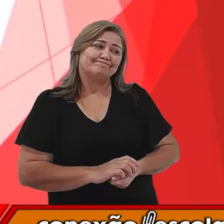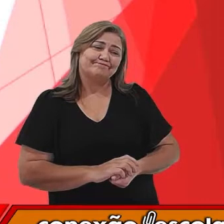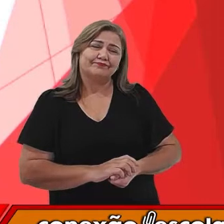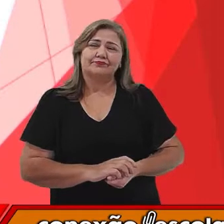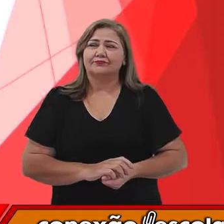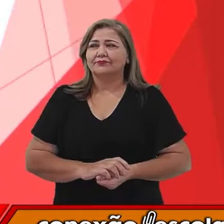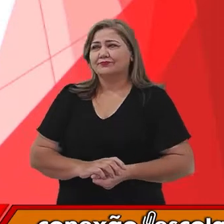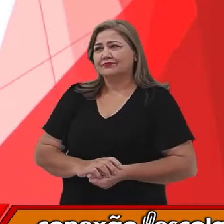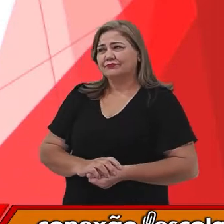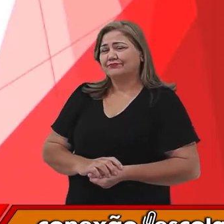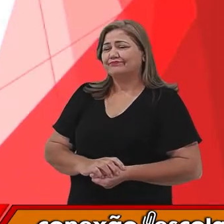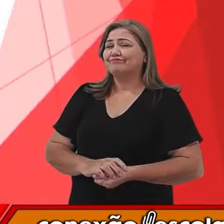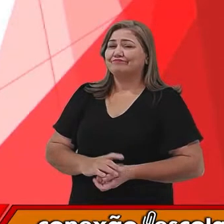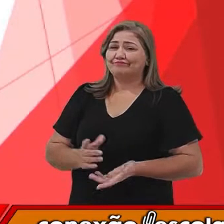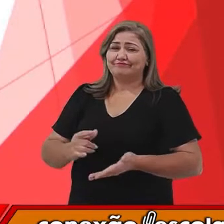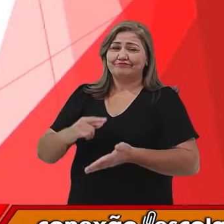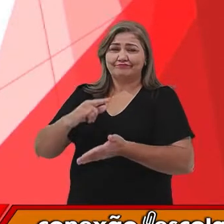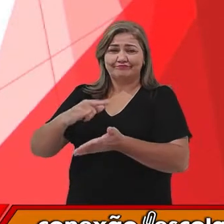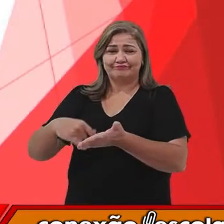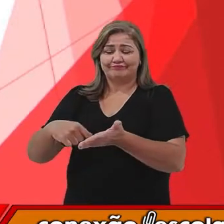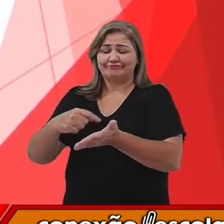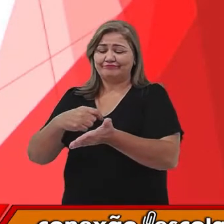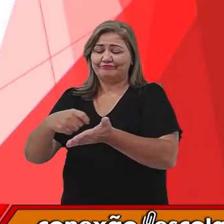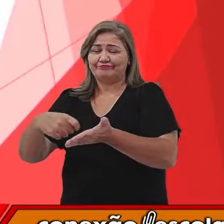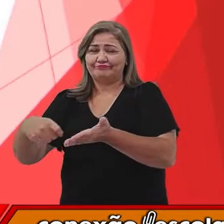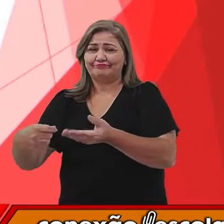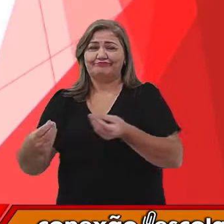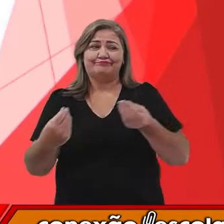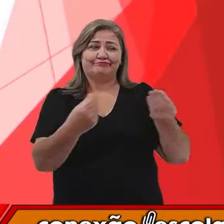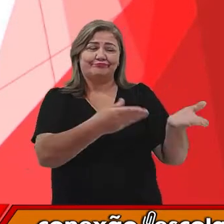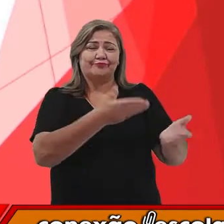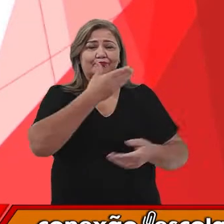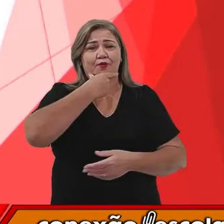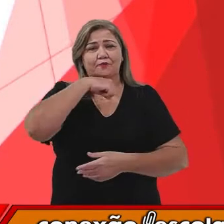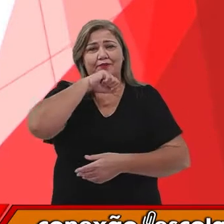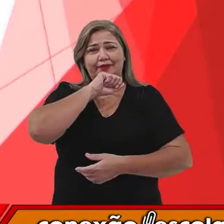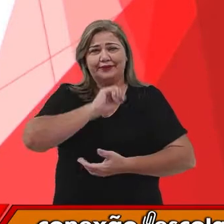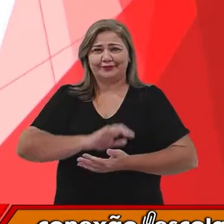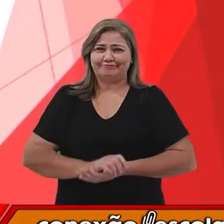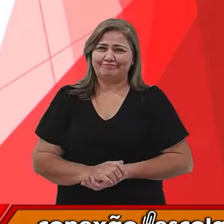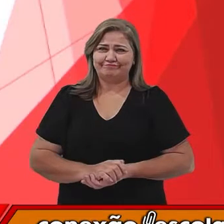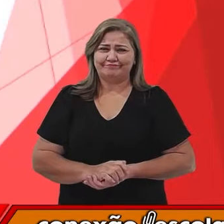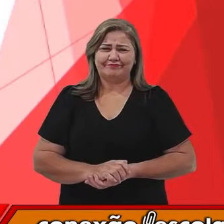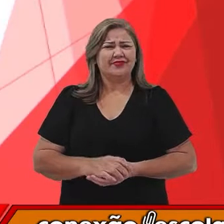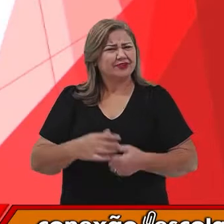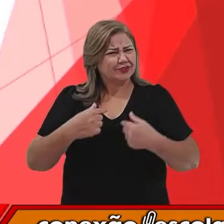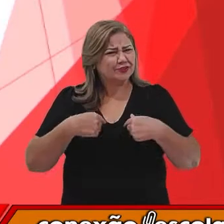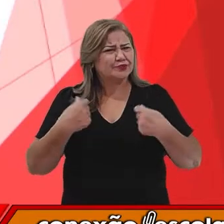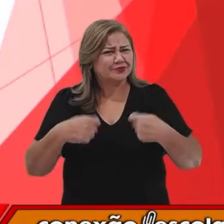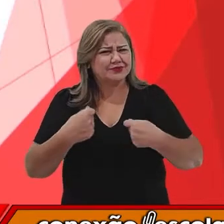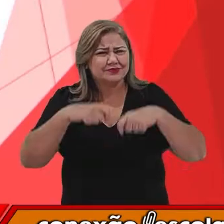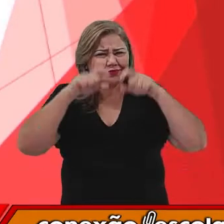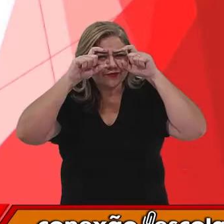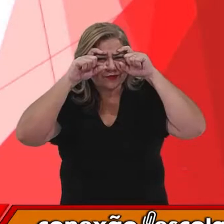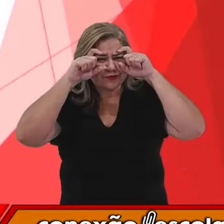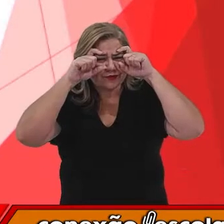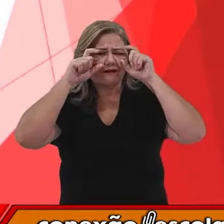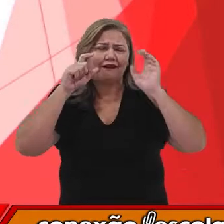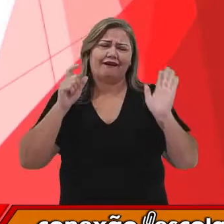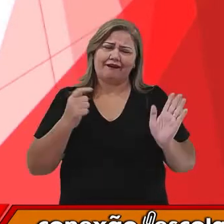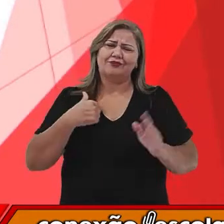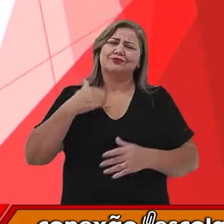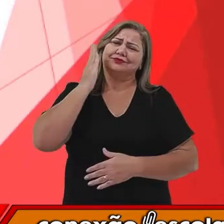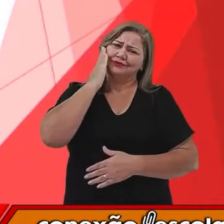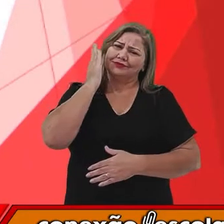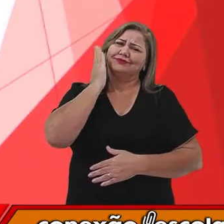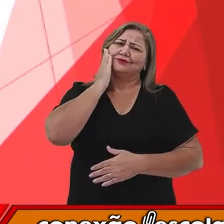disse, e entregou a receita ao meu pai. Bem, que eu precisava usar óculos, isso eu já